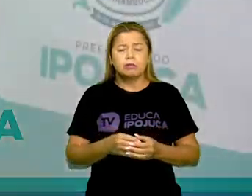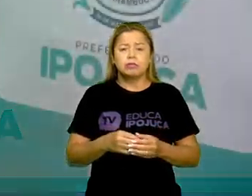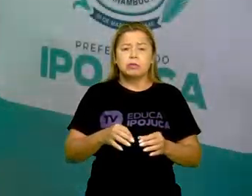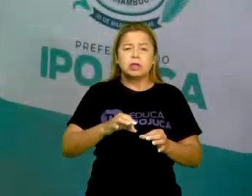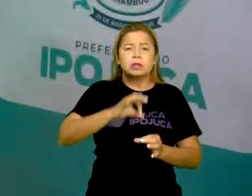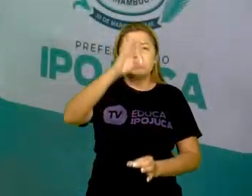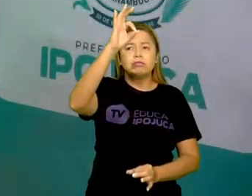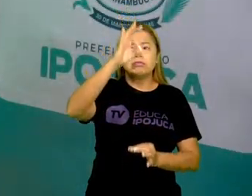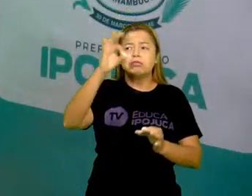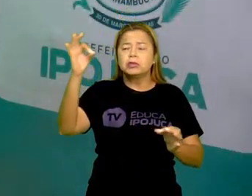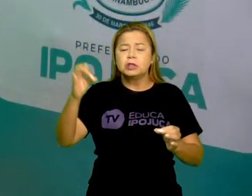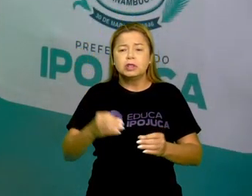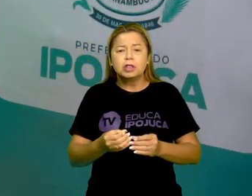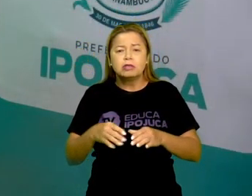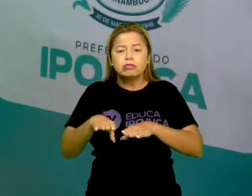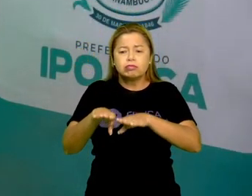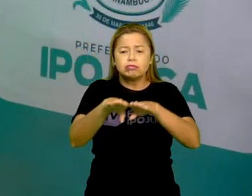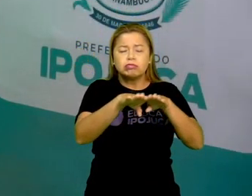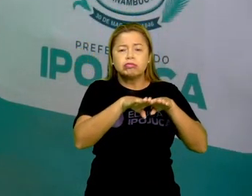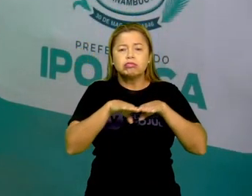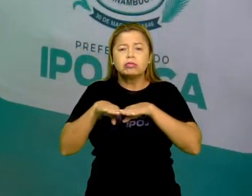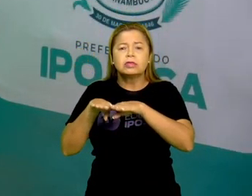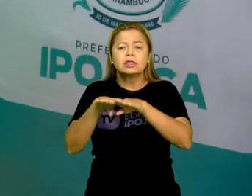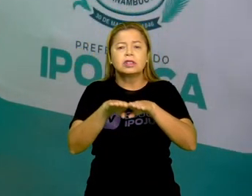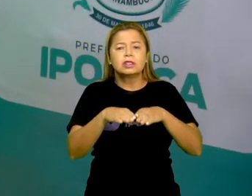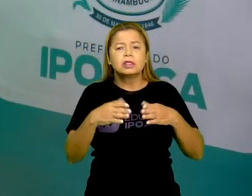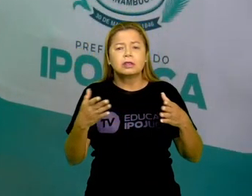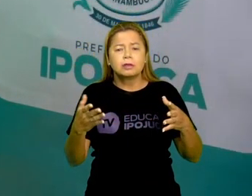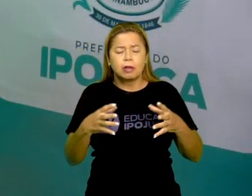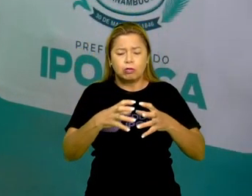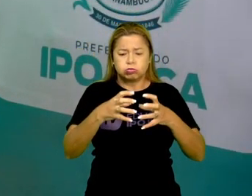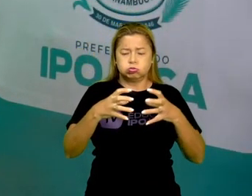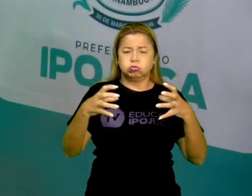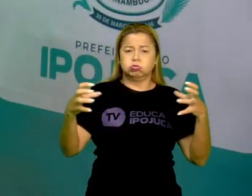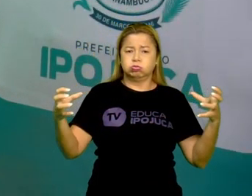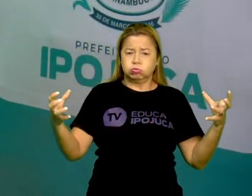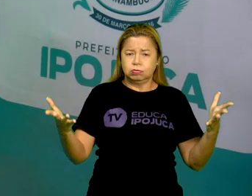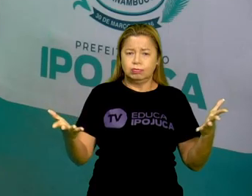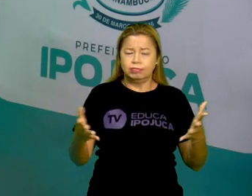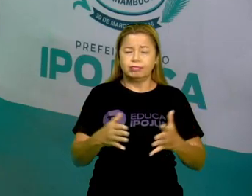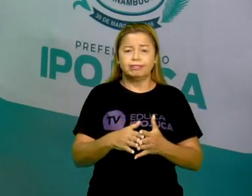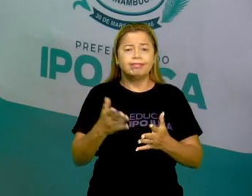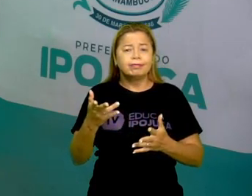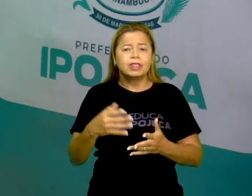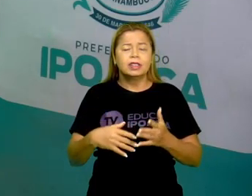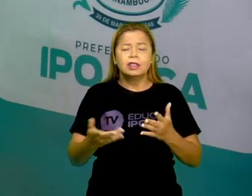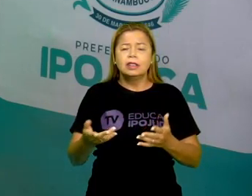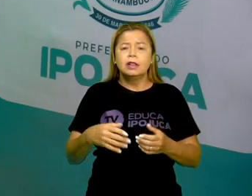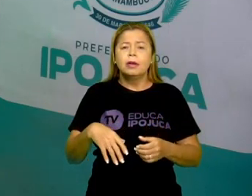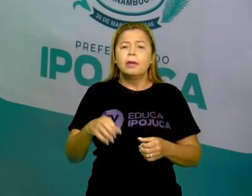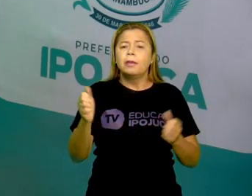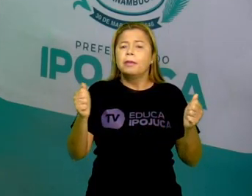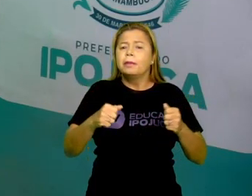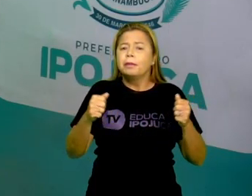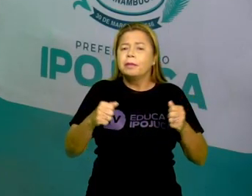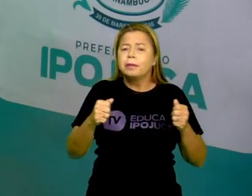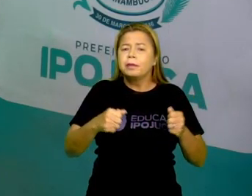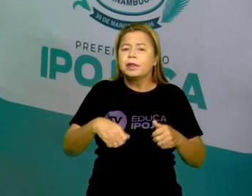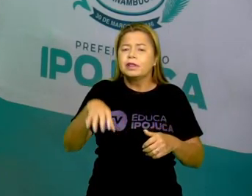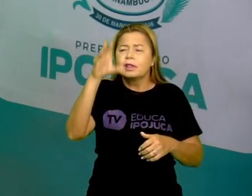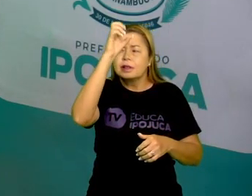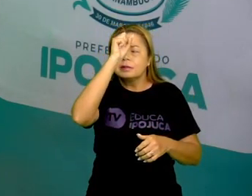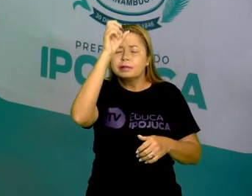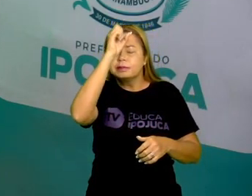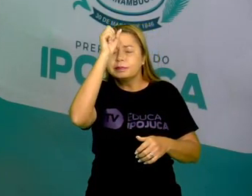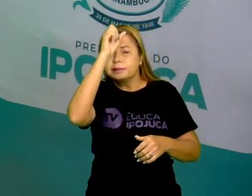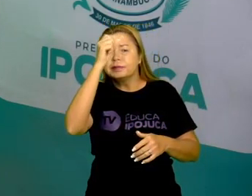assunto muito legal e que eu tenho certeza que você já sabe. O negócio é sistematizar esse conhecimento para poder a